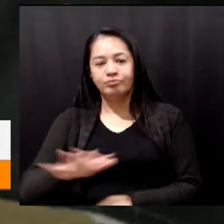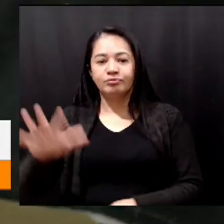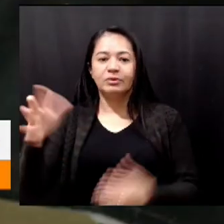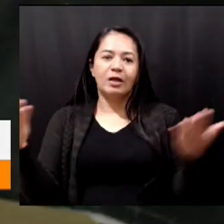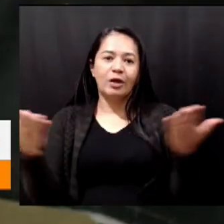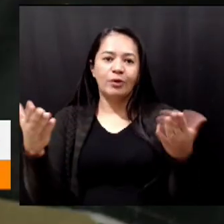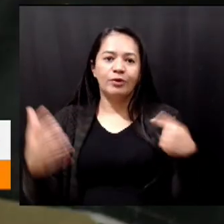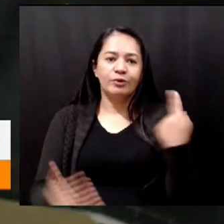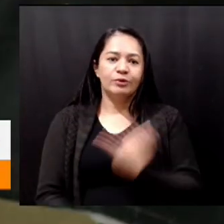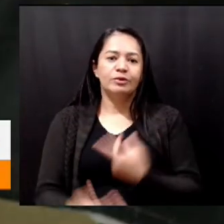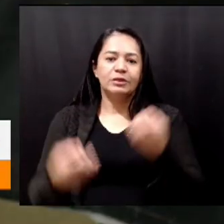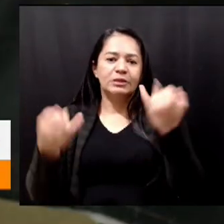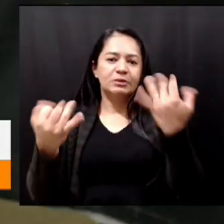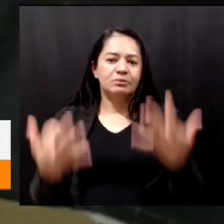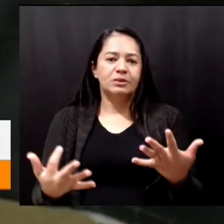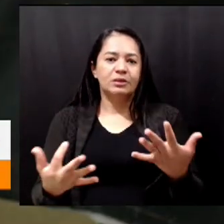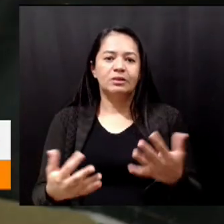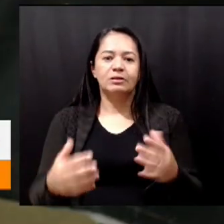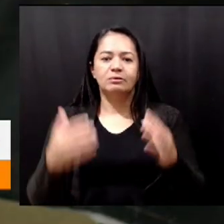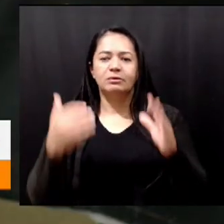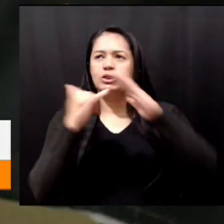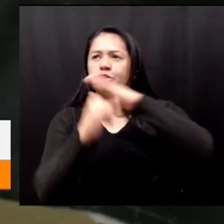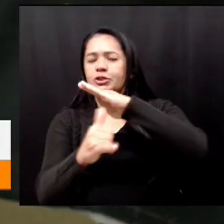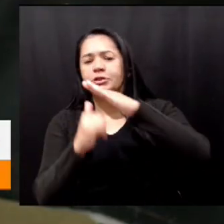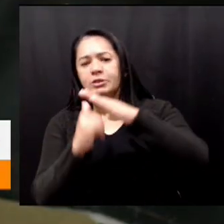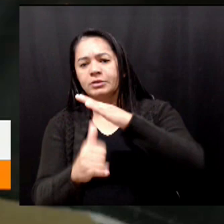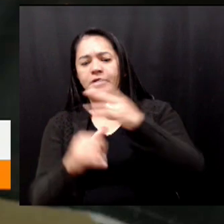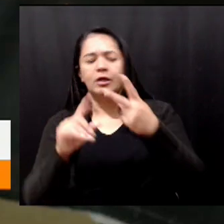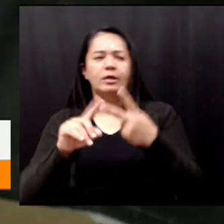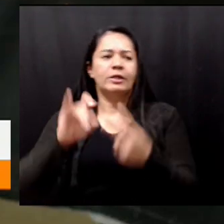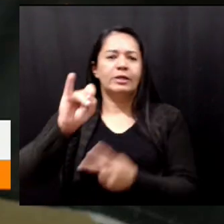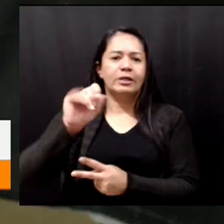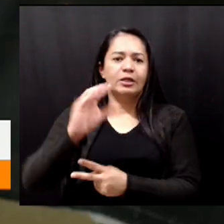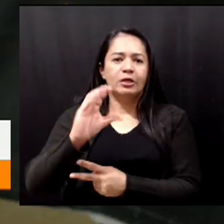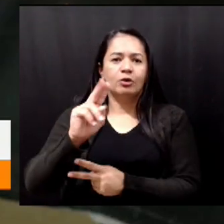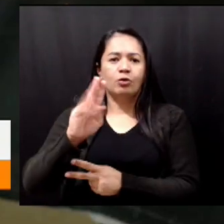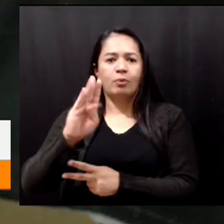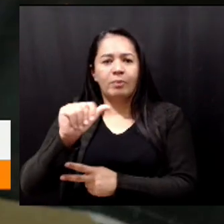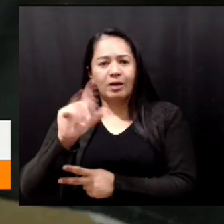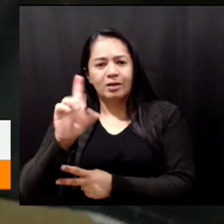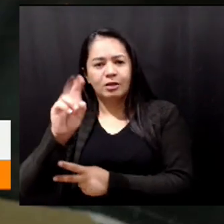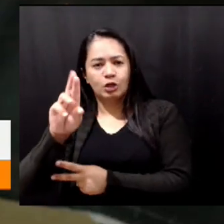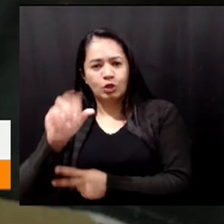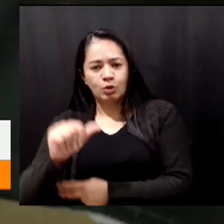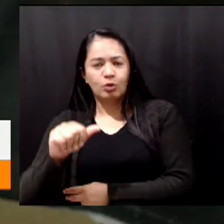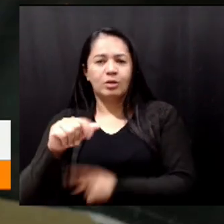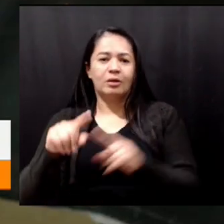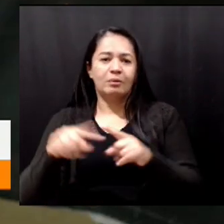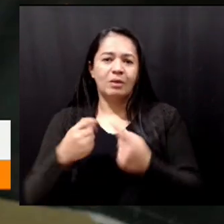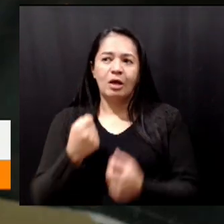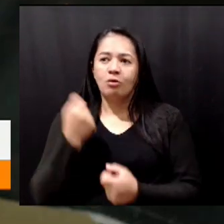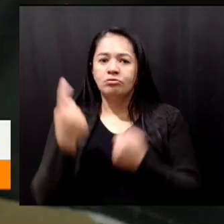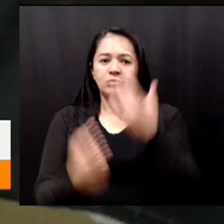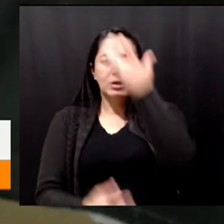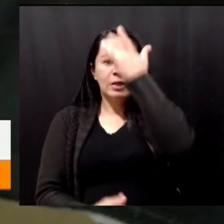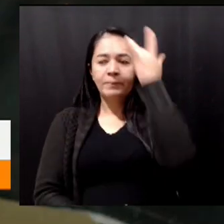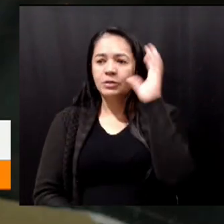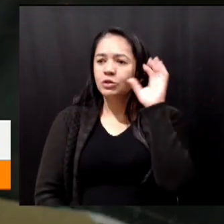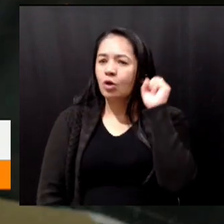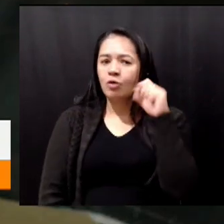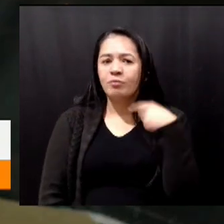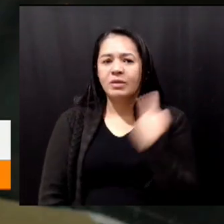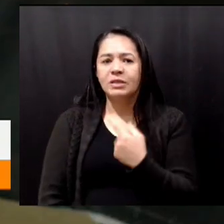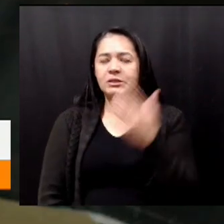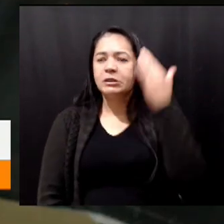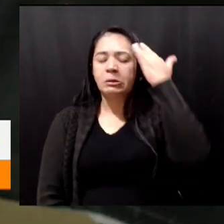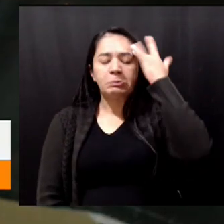de startup, de incubadora e tal, tem muita gente que ouve a gente falar, mas não entende. Então, assim, eu